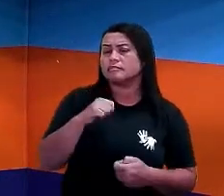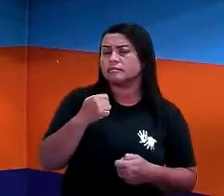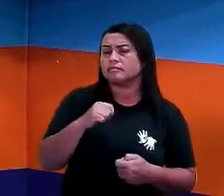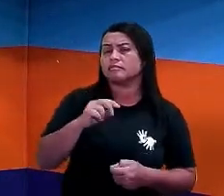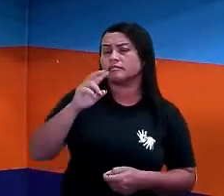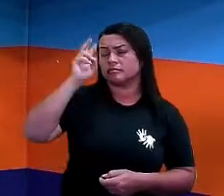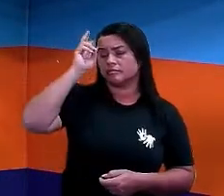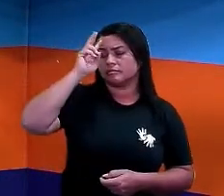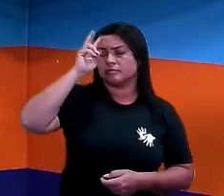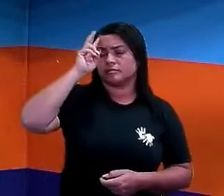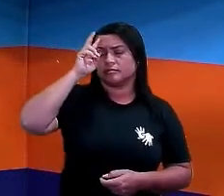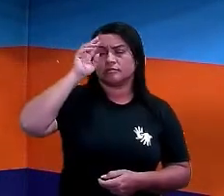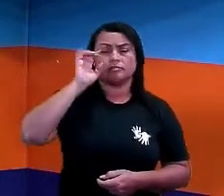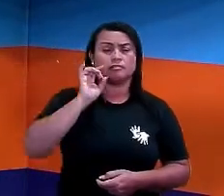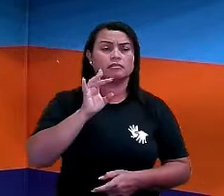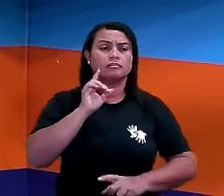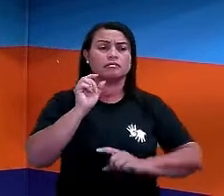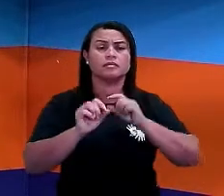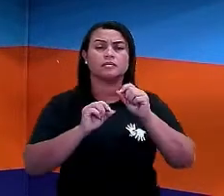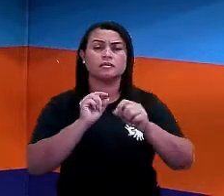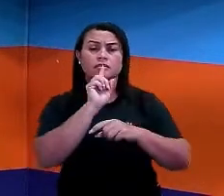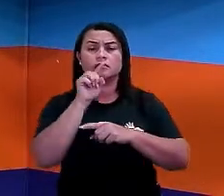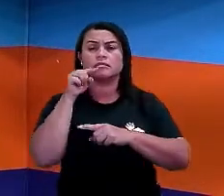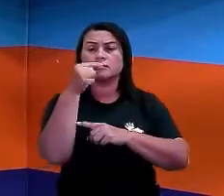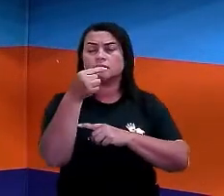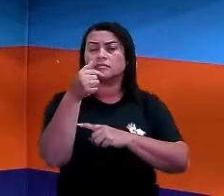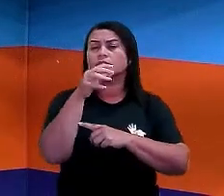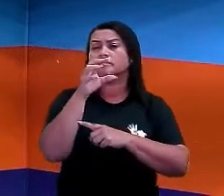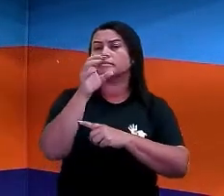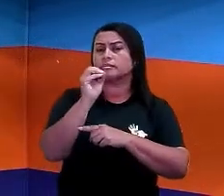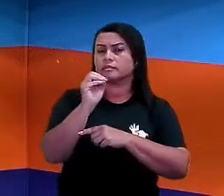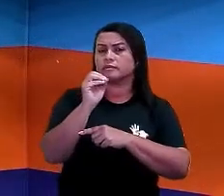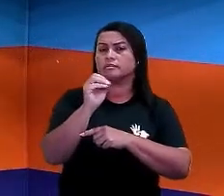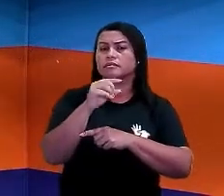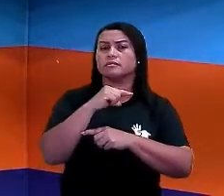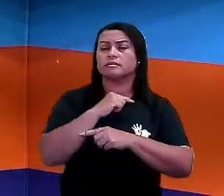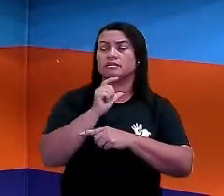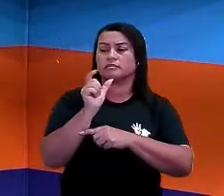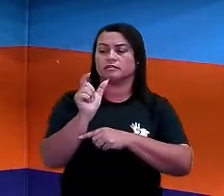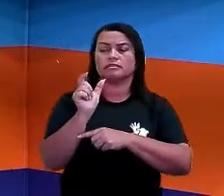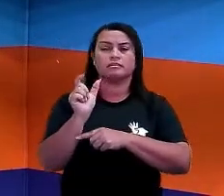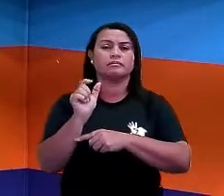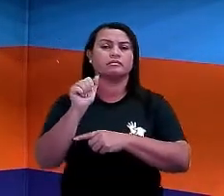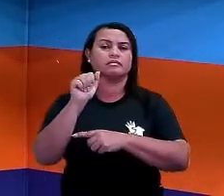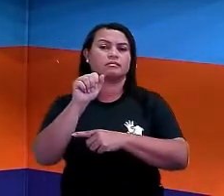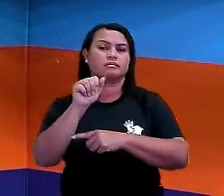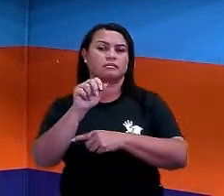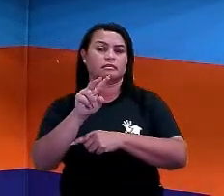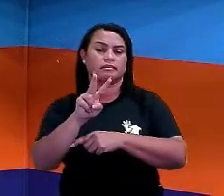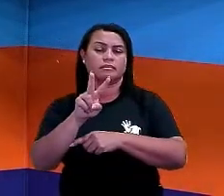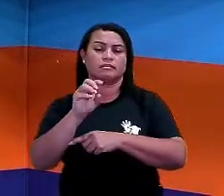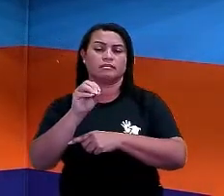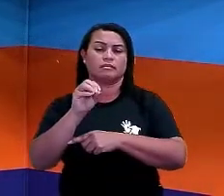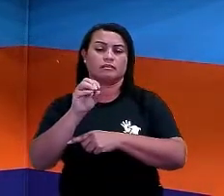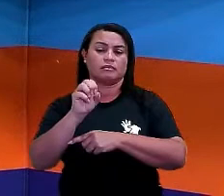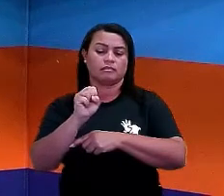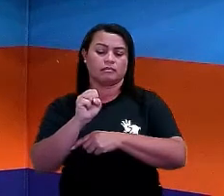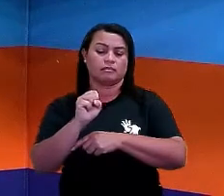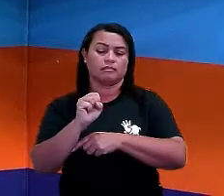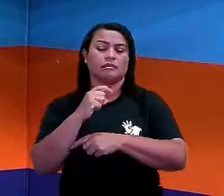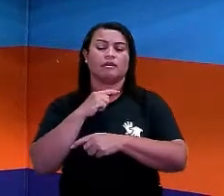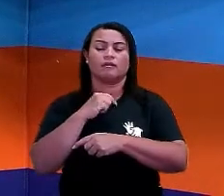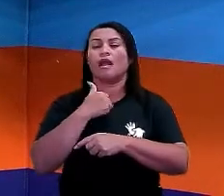é só dessa questãozinha, ó, depois do 10, botar a palavrinha avos, tá certo? Quando tiver o